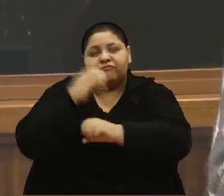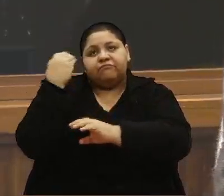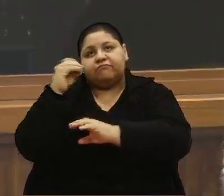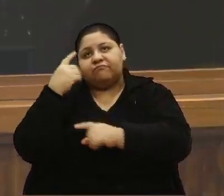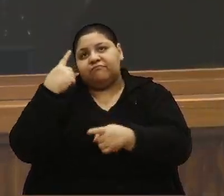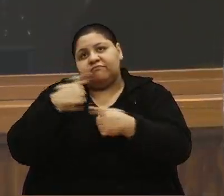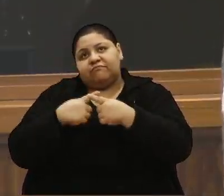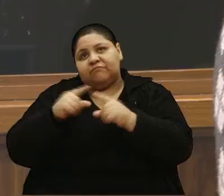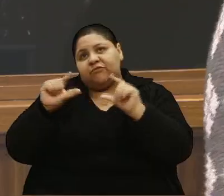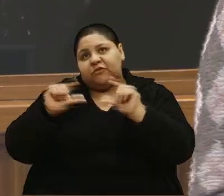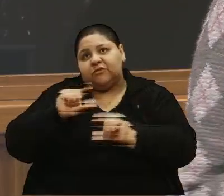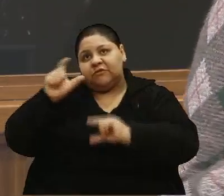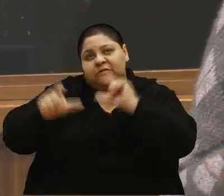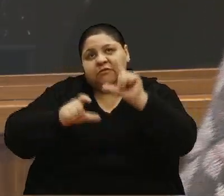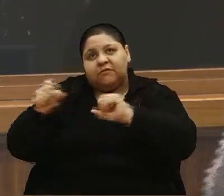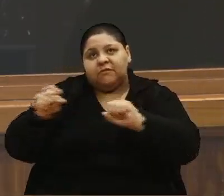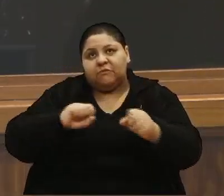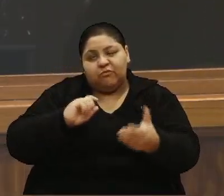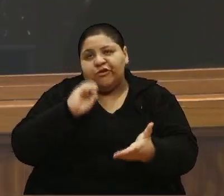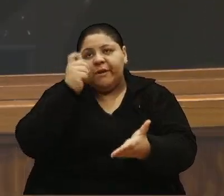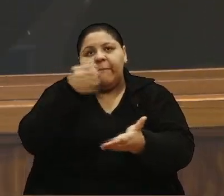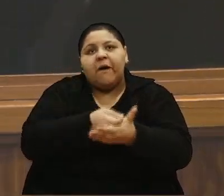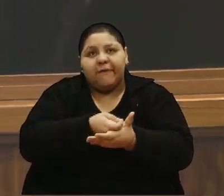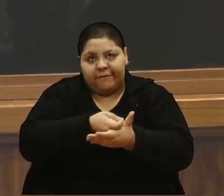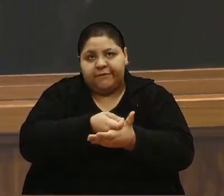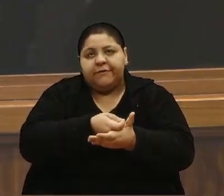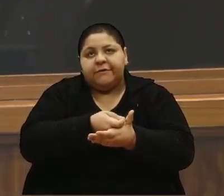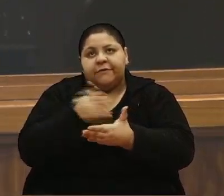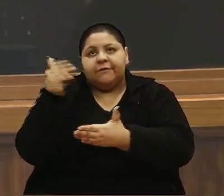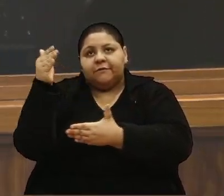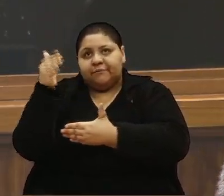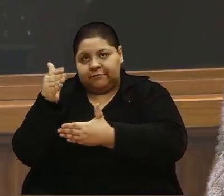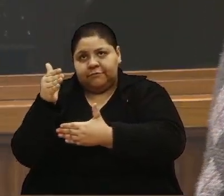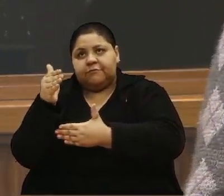porque pouquíssimas pessoas vão poder pagar sua